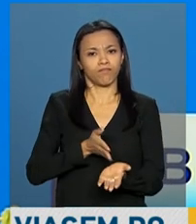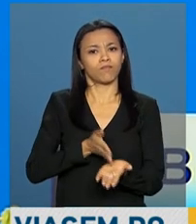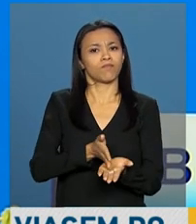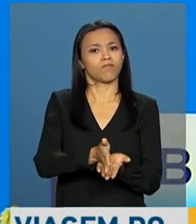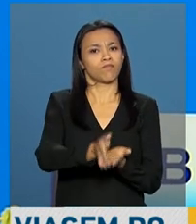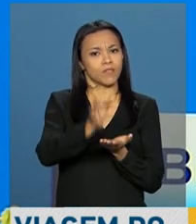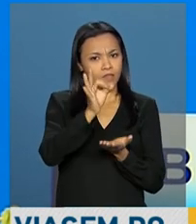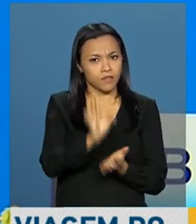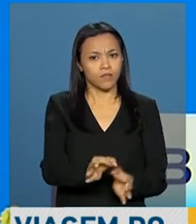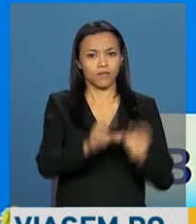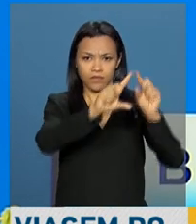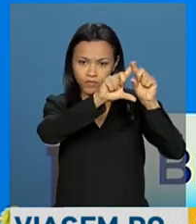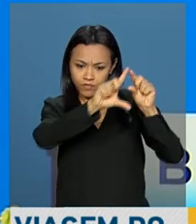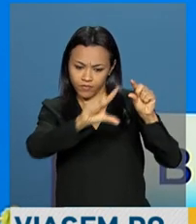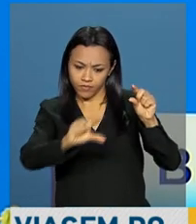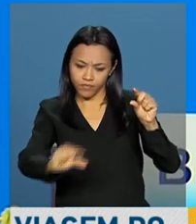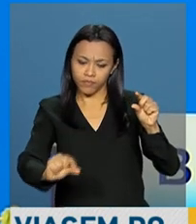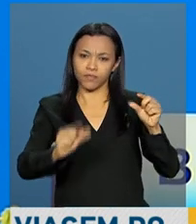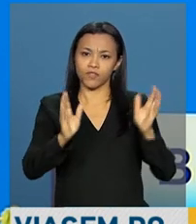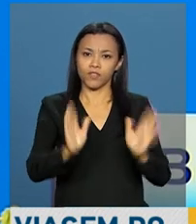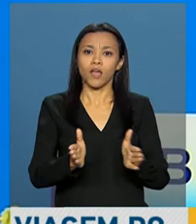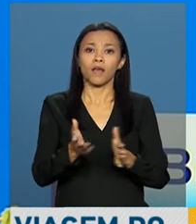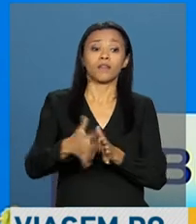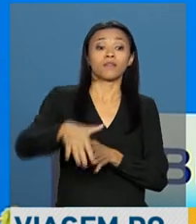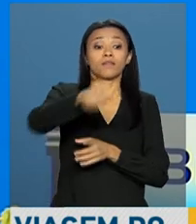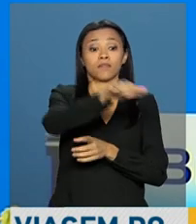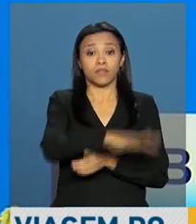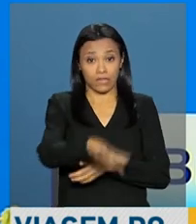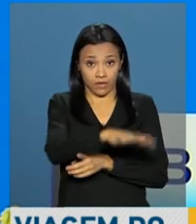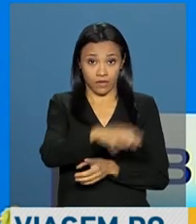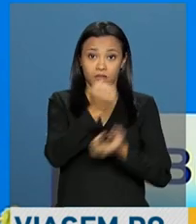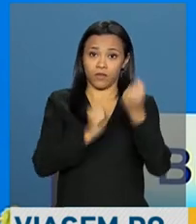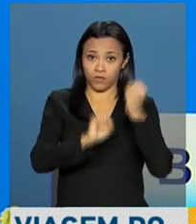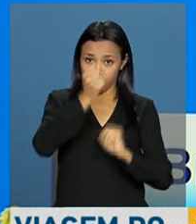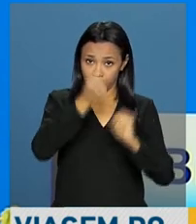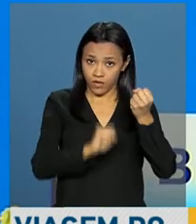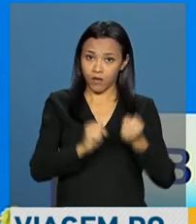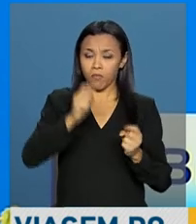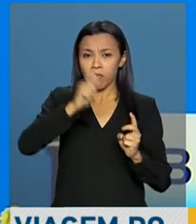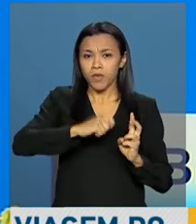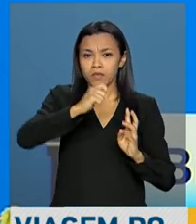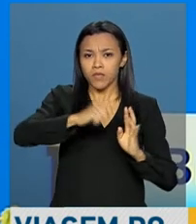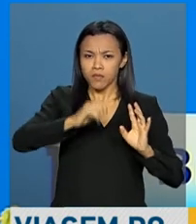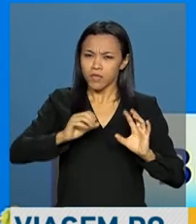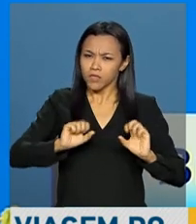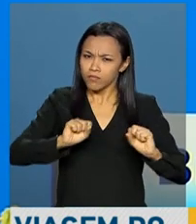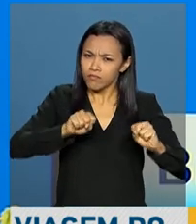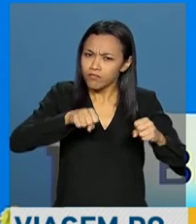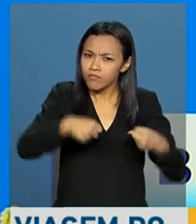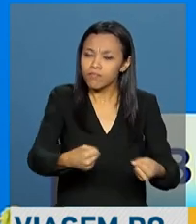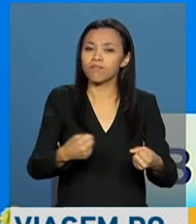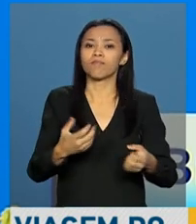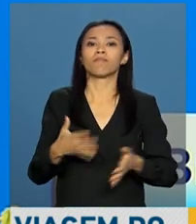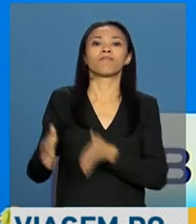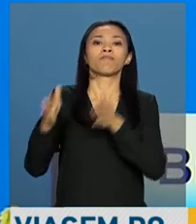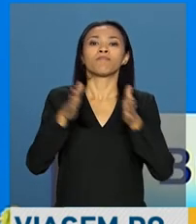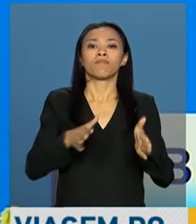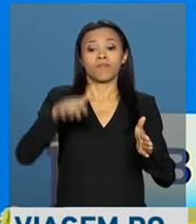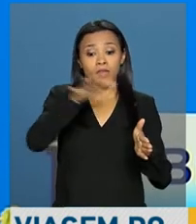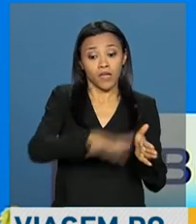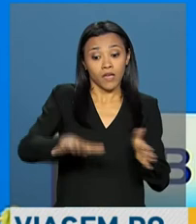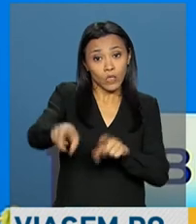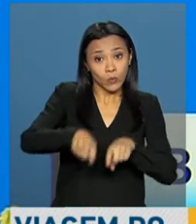de queda. A produção industrial recupera-se mês a mês. A agricultura